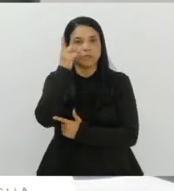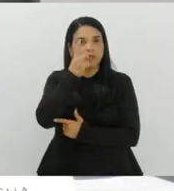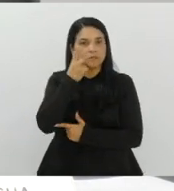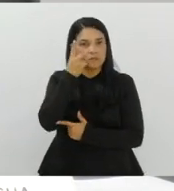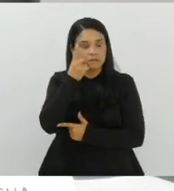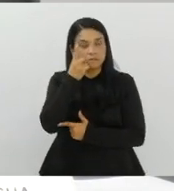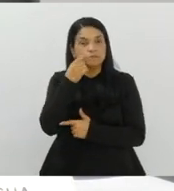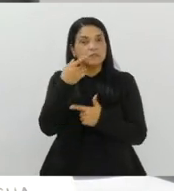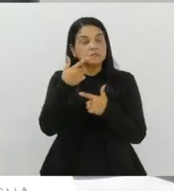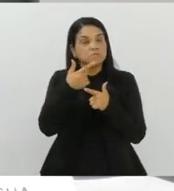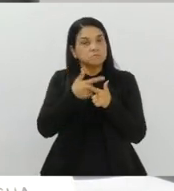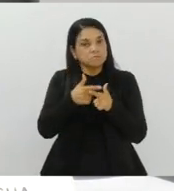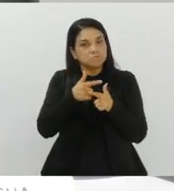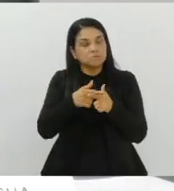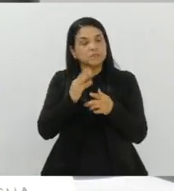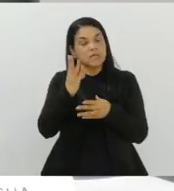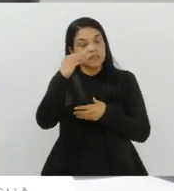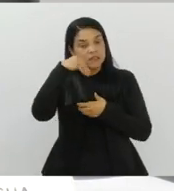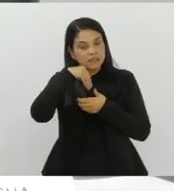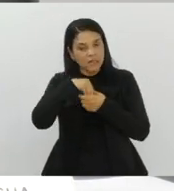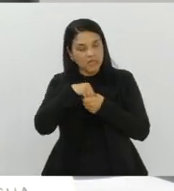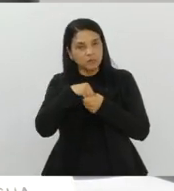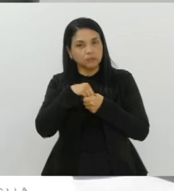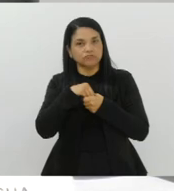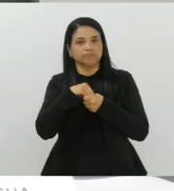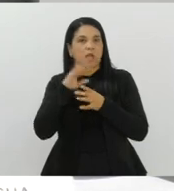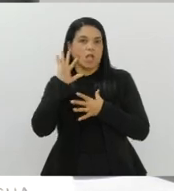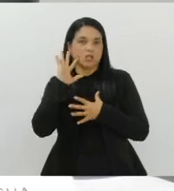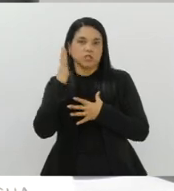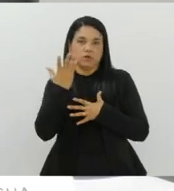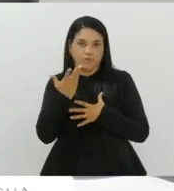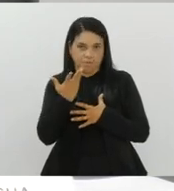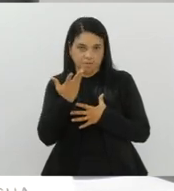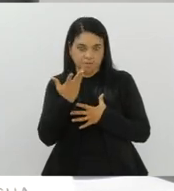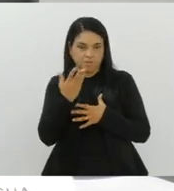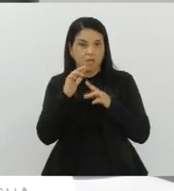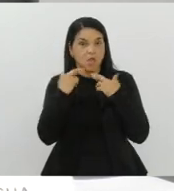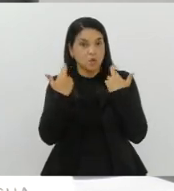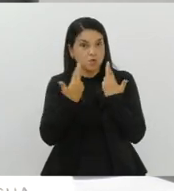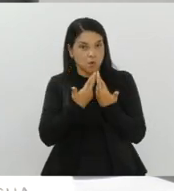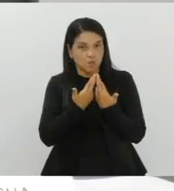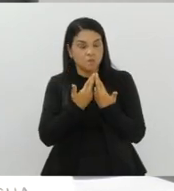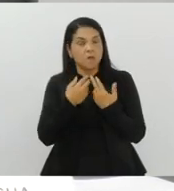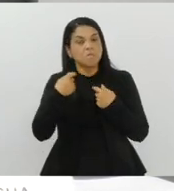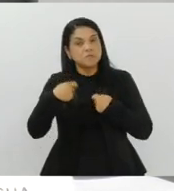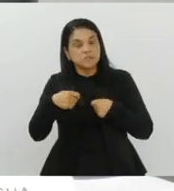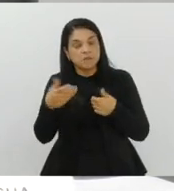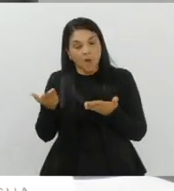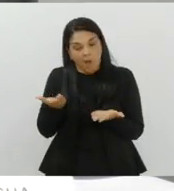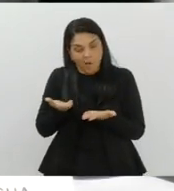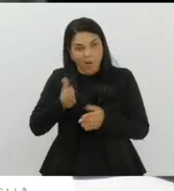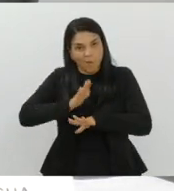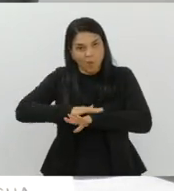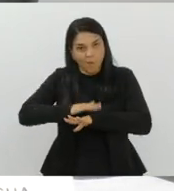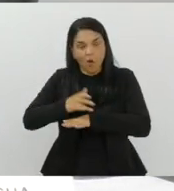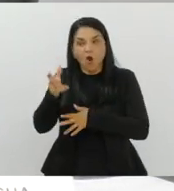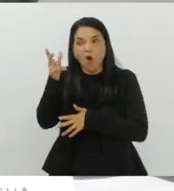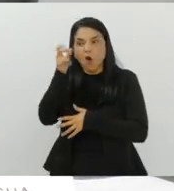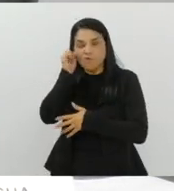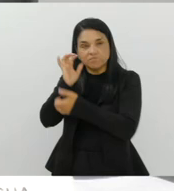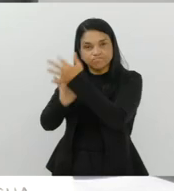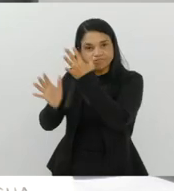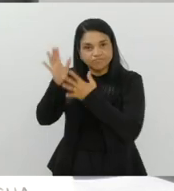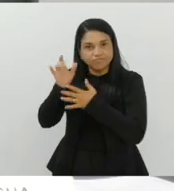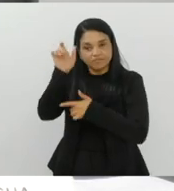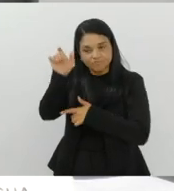questão tem que ser tratada internamente. Perfeito. Então, a minha sugestão é: vamos ouvir as pessoas que aqui estão, temos uma